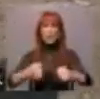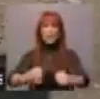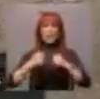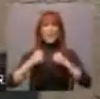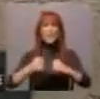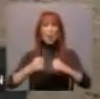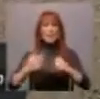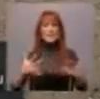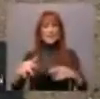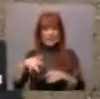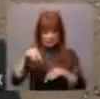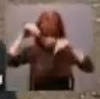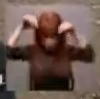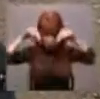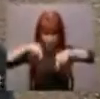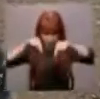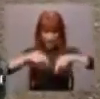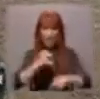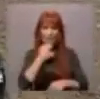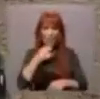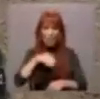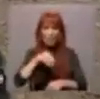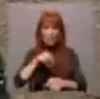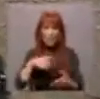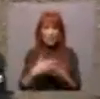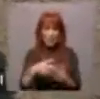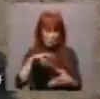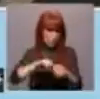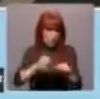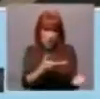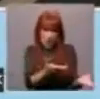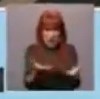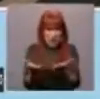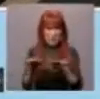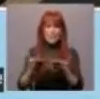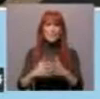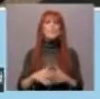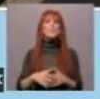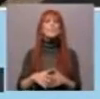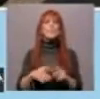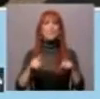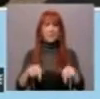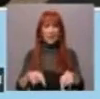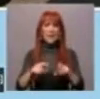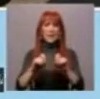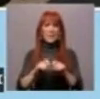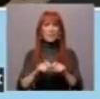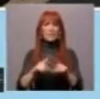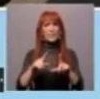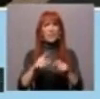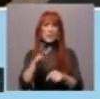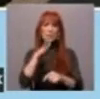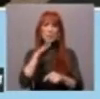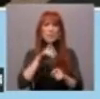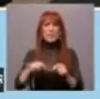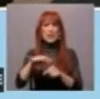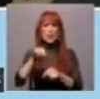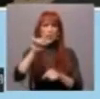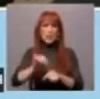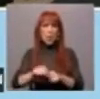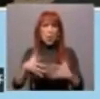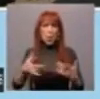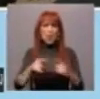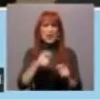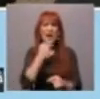que nesta zona particular de Albufeira provocou estes danos. Helena Figueiras, então, aqui com o relato da situação